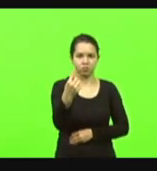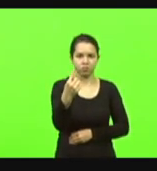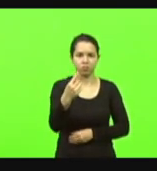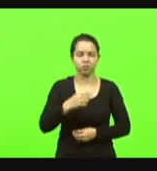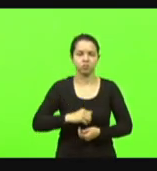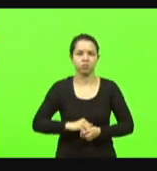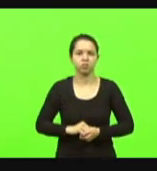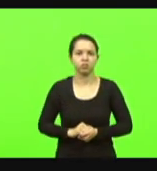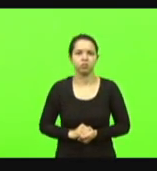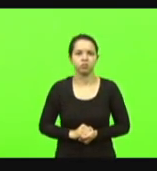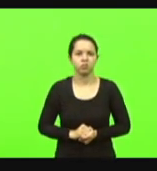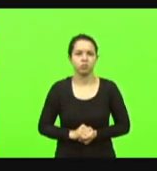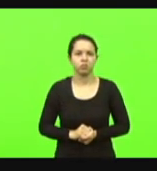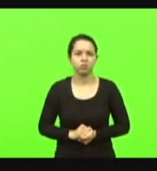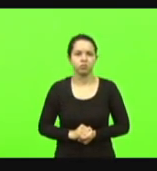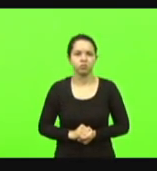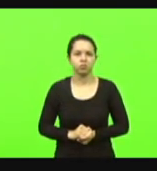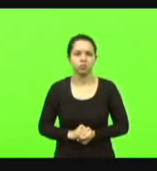G1